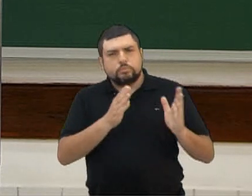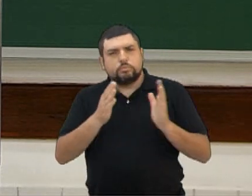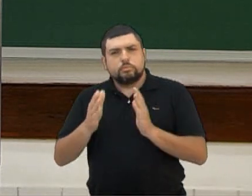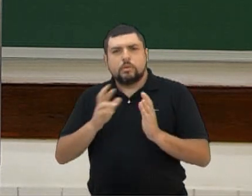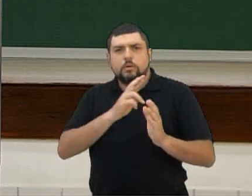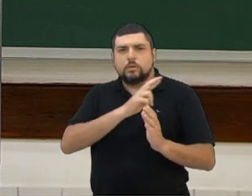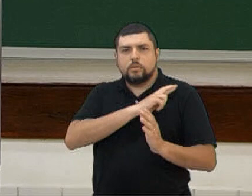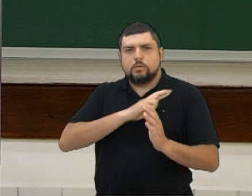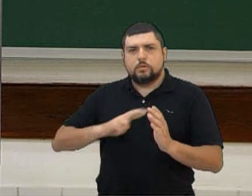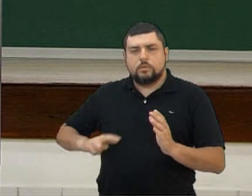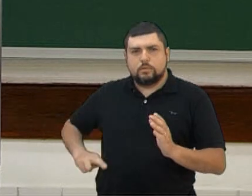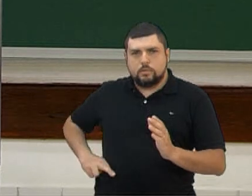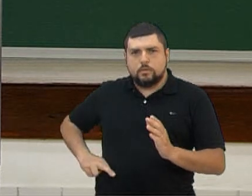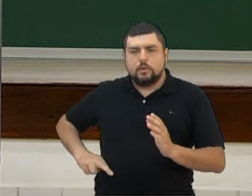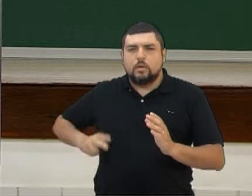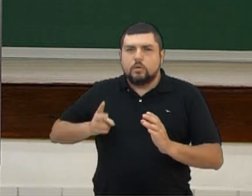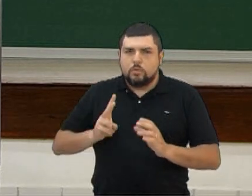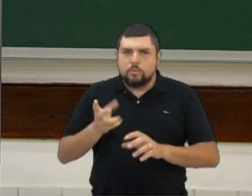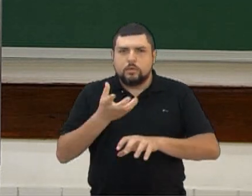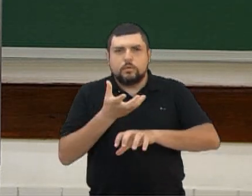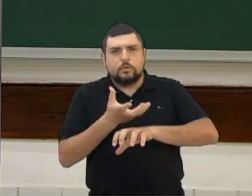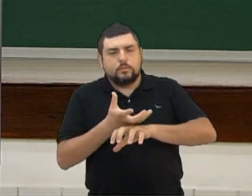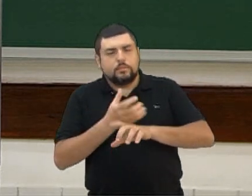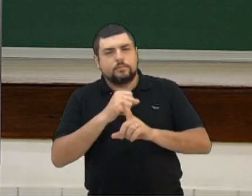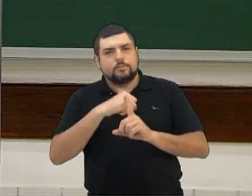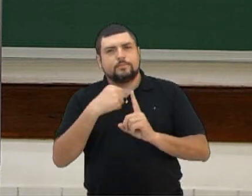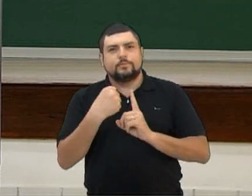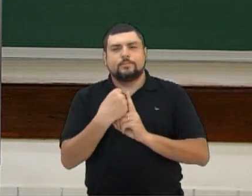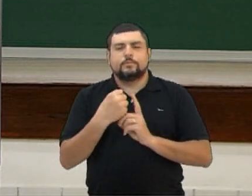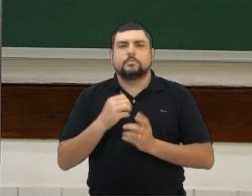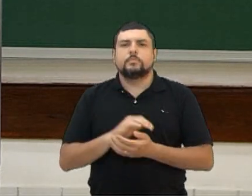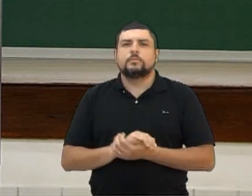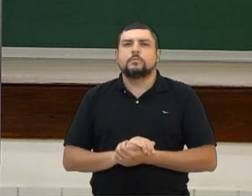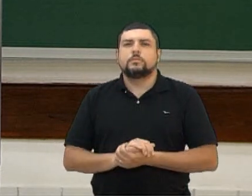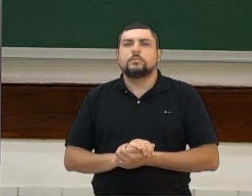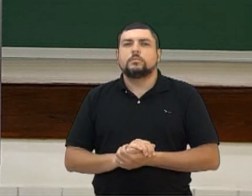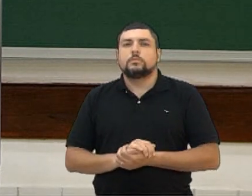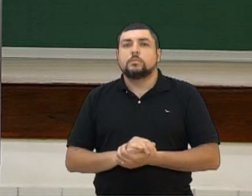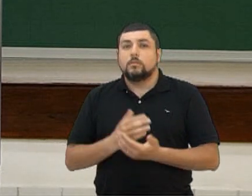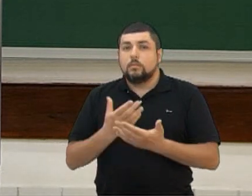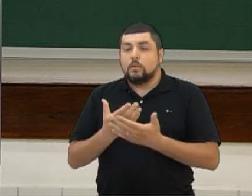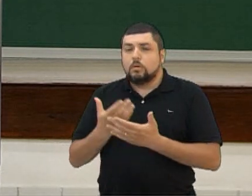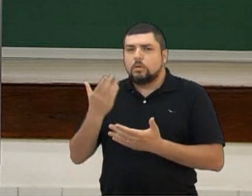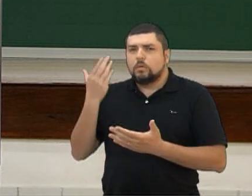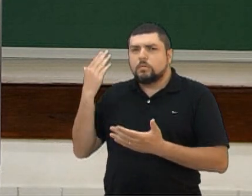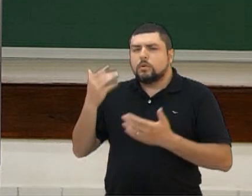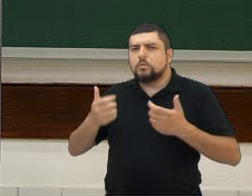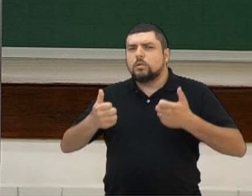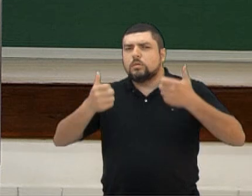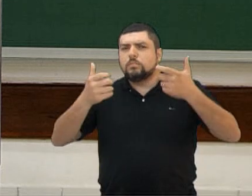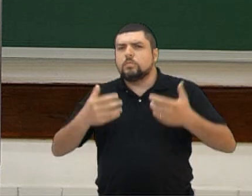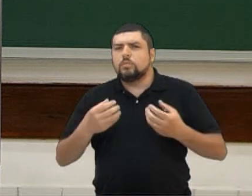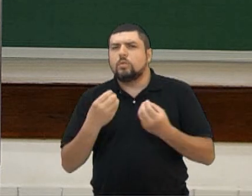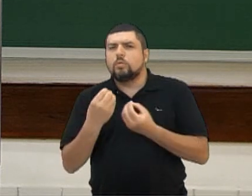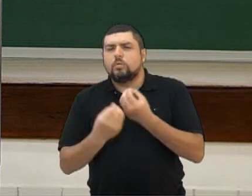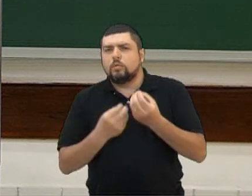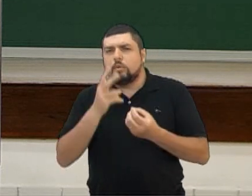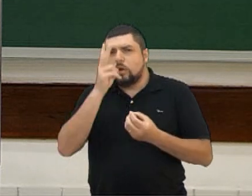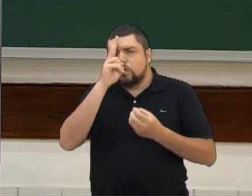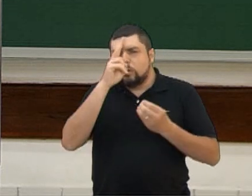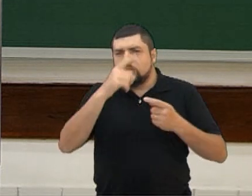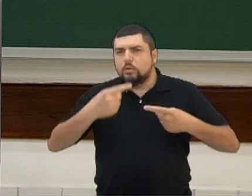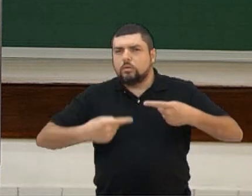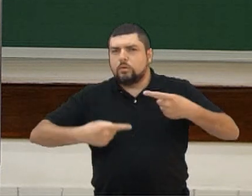com a disciplina de Sociologia. Então, nas aulas anteriores, nós vimos a construção da história política do país,